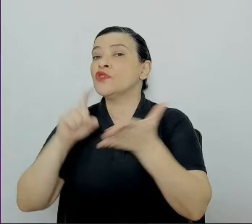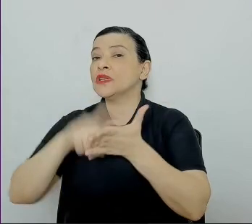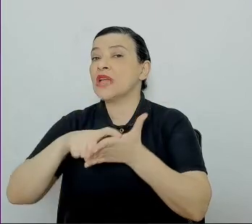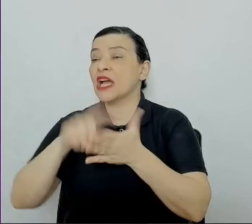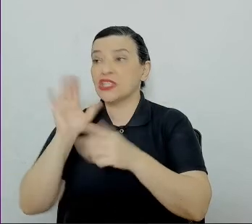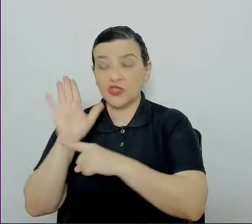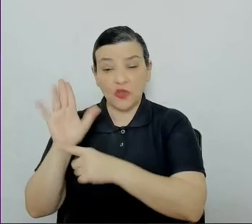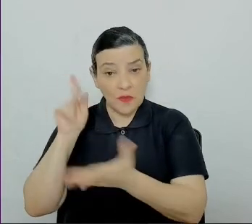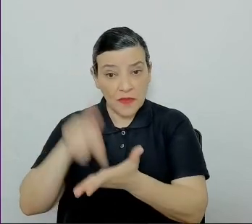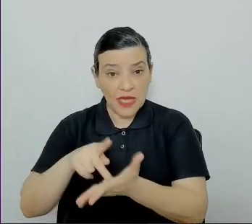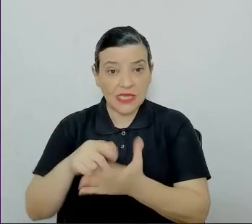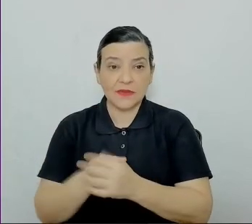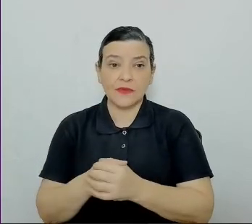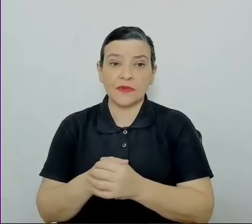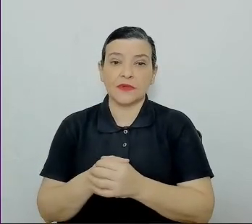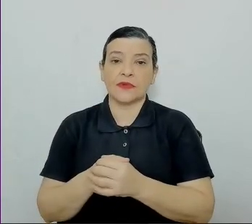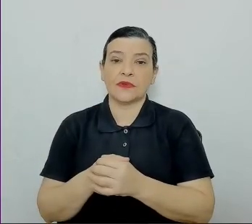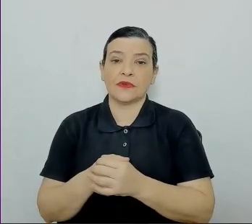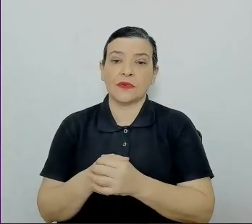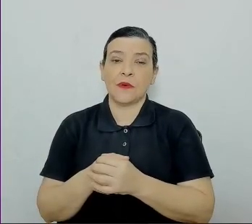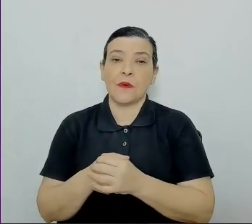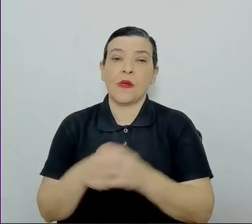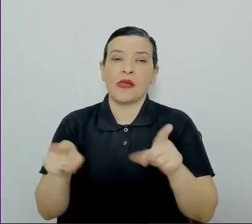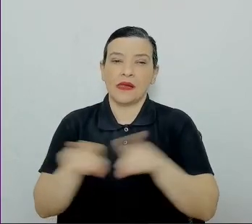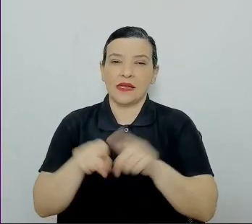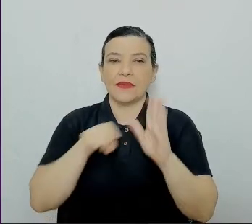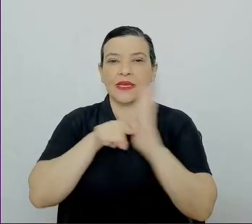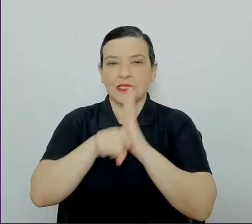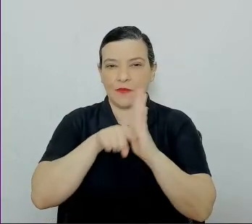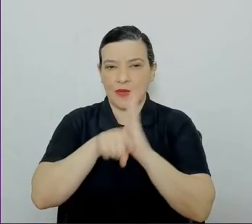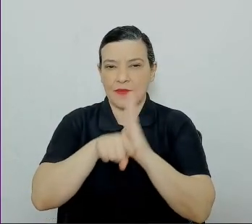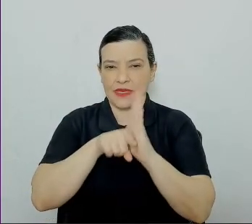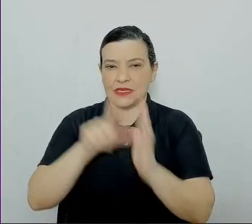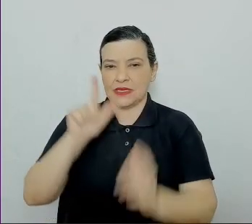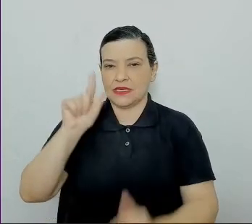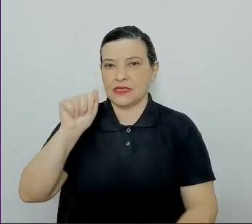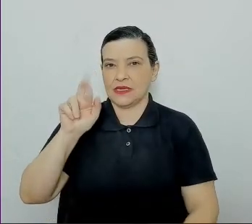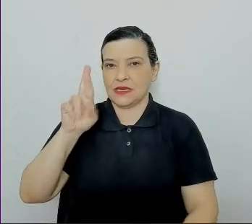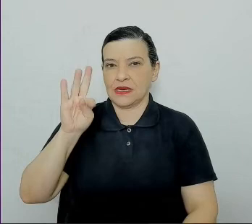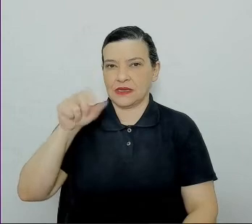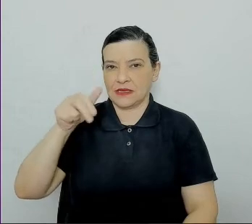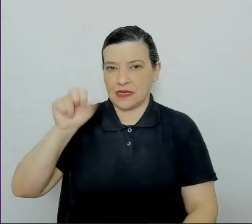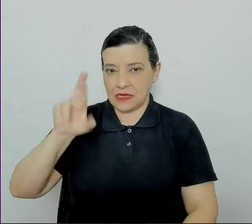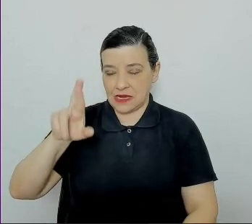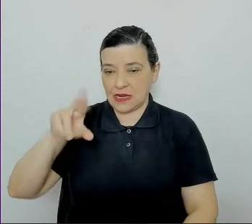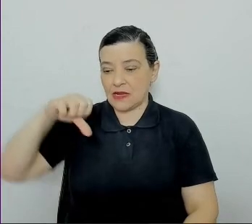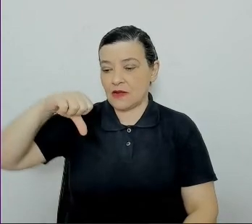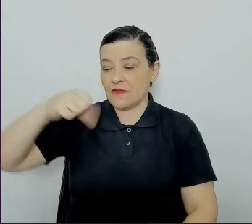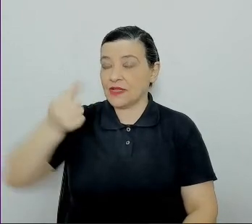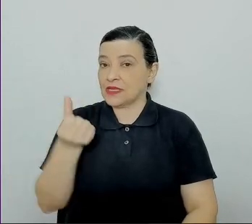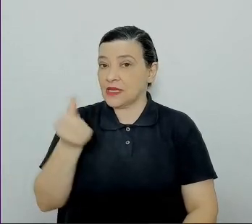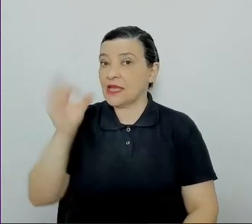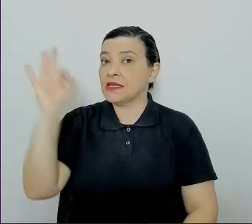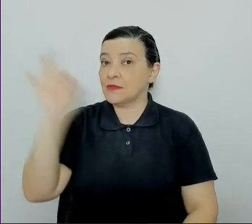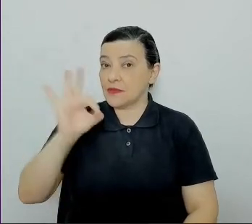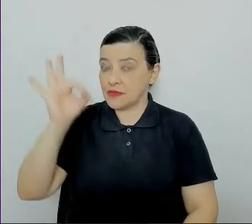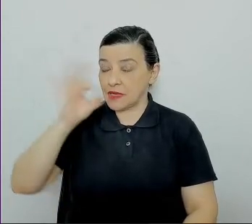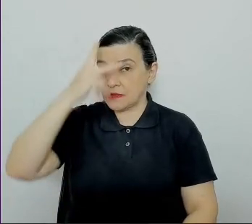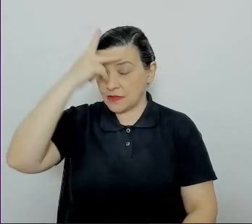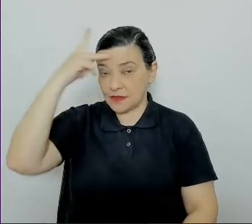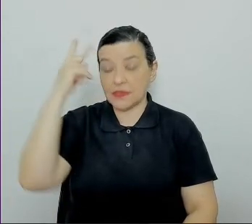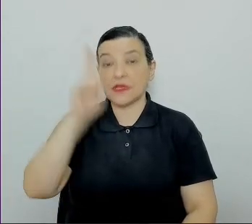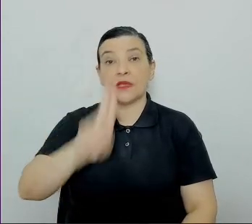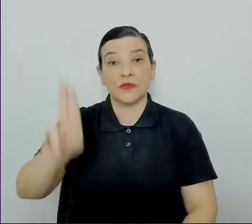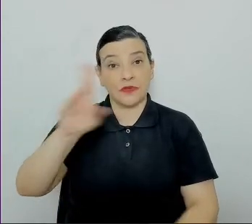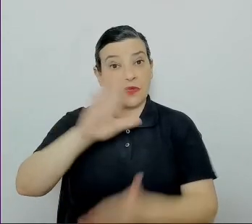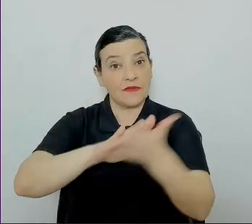E aí aqui tem até uma pesquisa da Gartner que é bem interessante. 96% das pessoas que usam uma